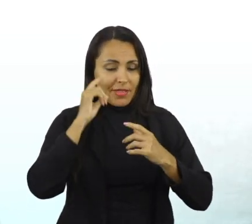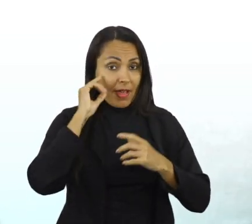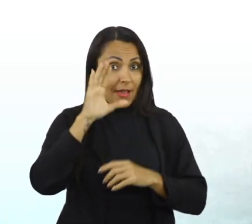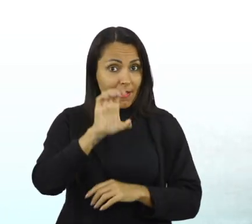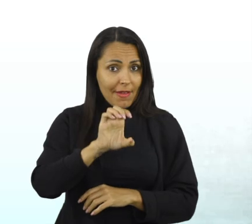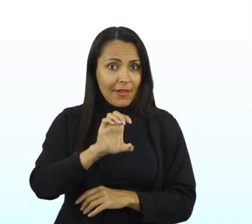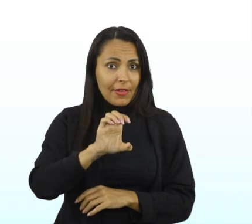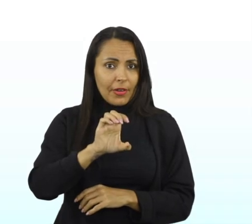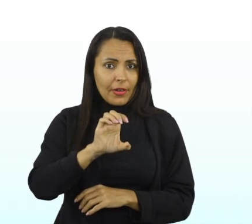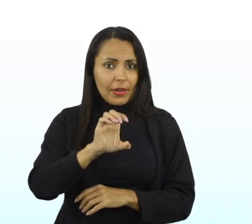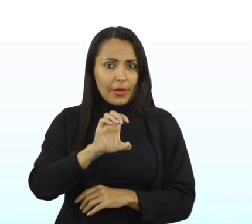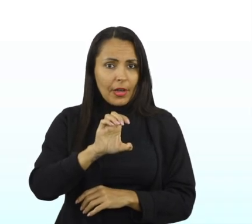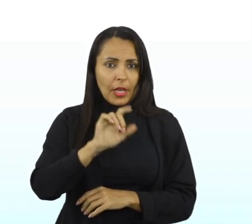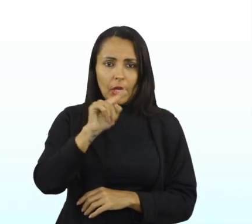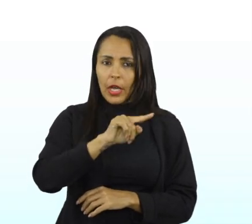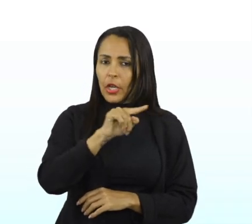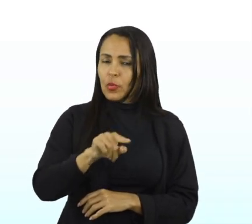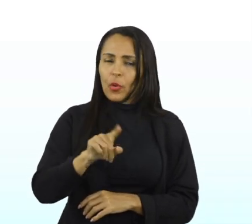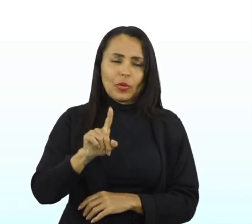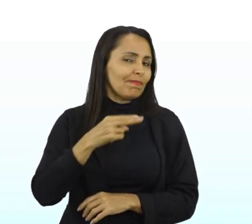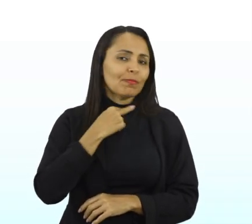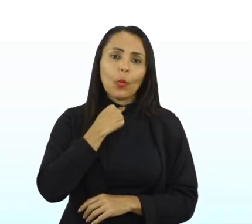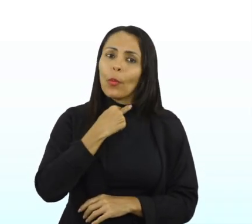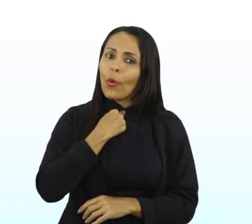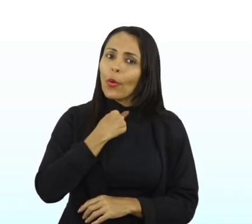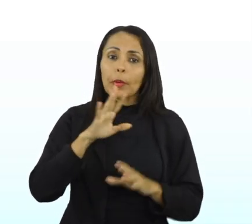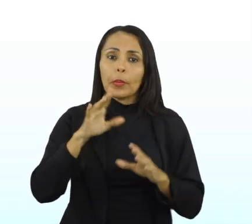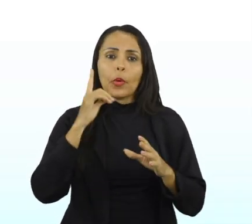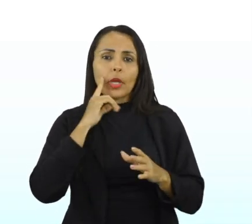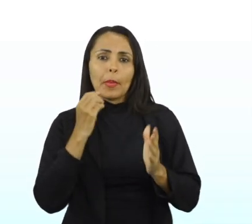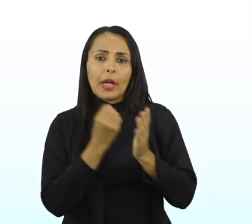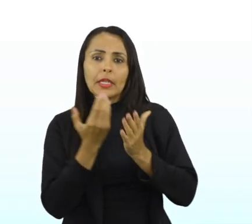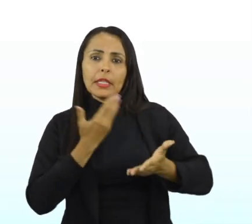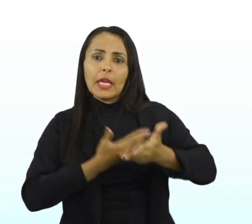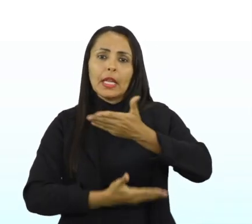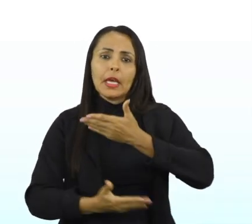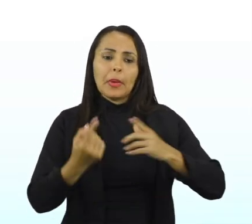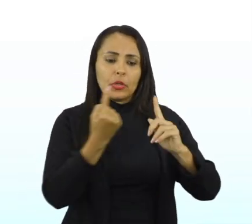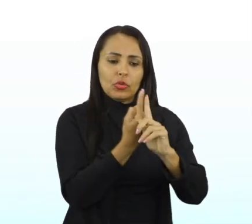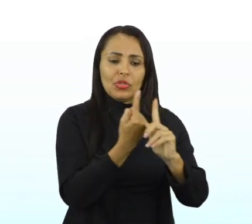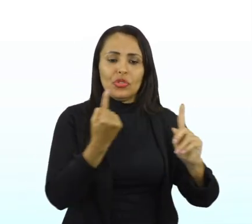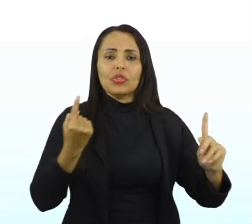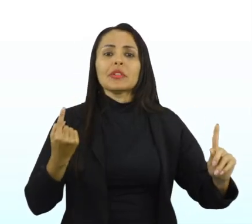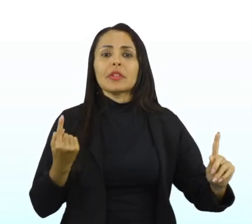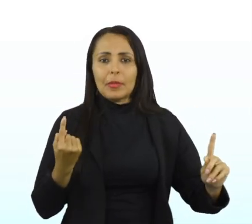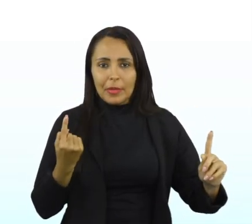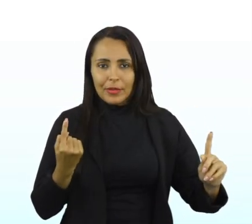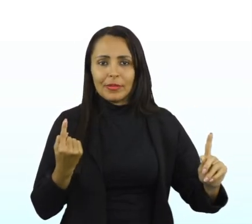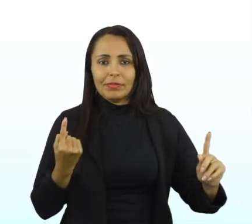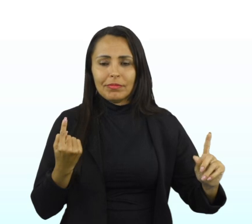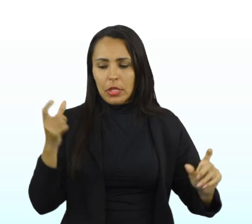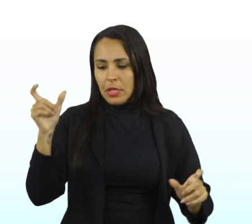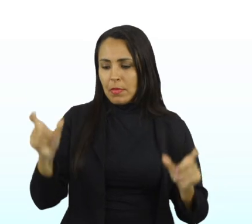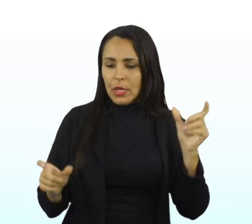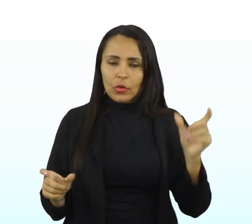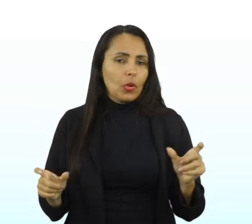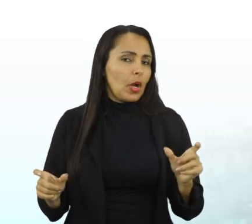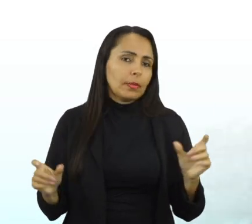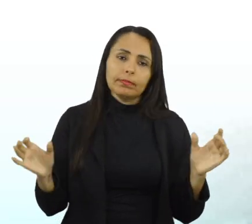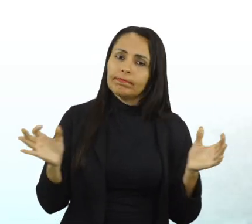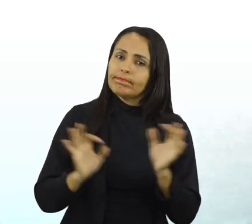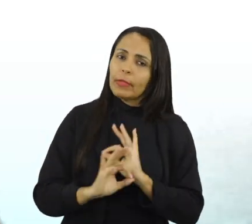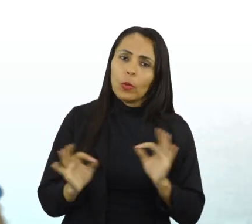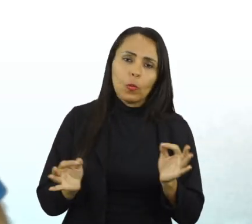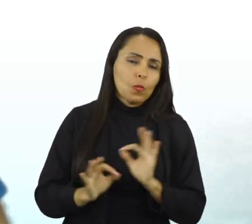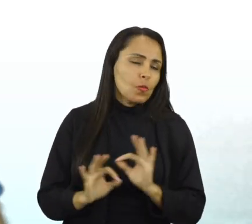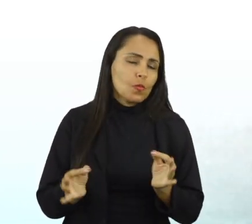essa letra E já não pode ser resposta, porque ele diz marcada por uma relação de distanciamento entre interlocutores.